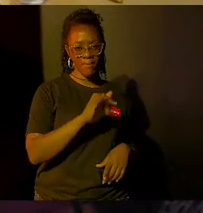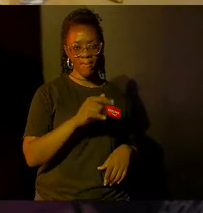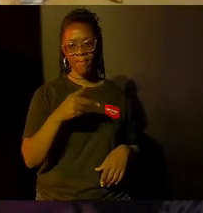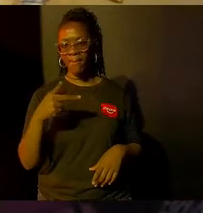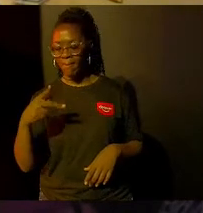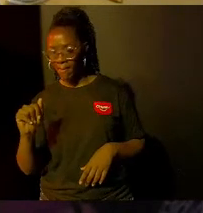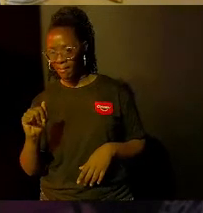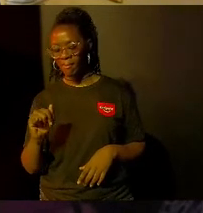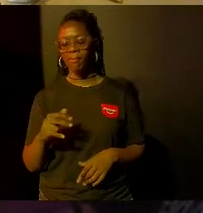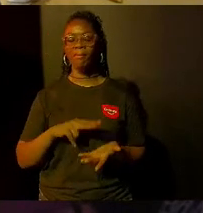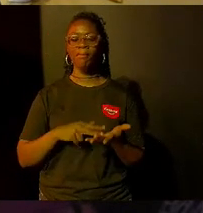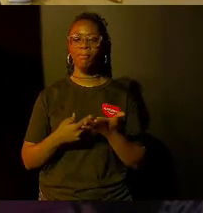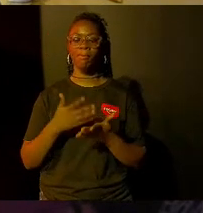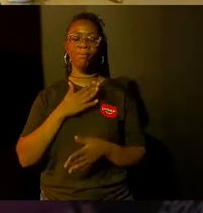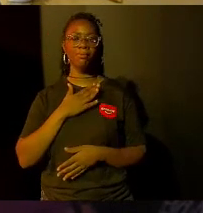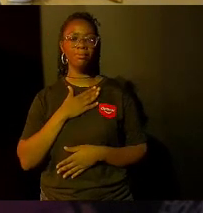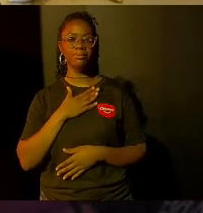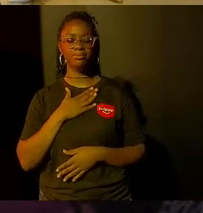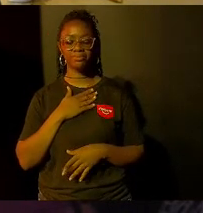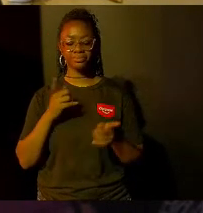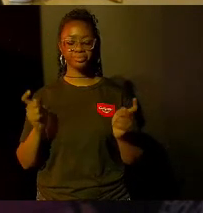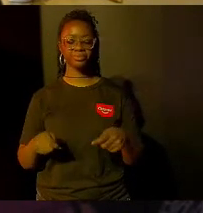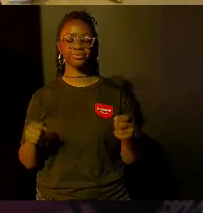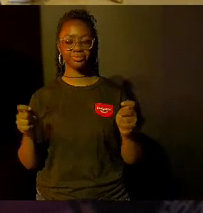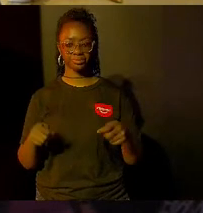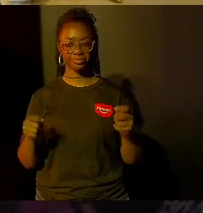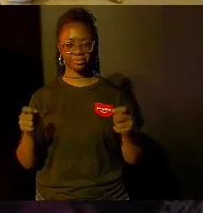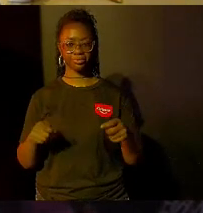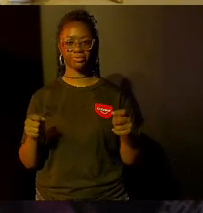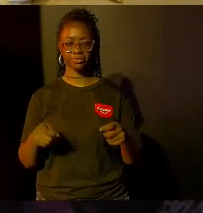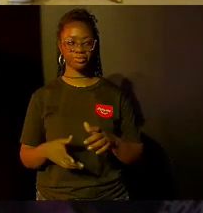mim a possibilidade de